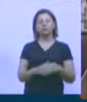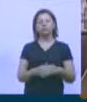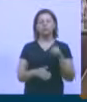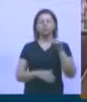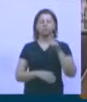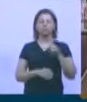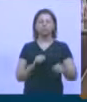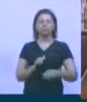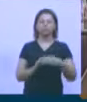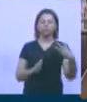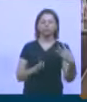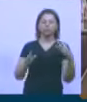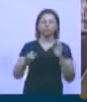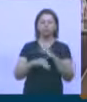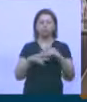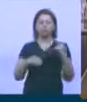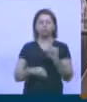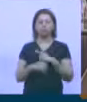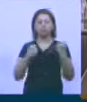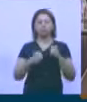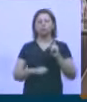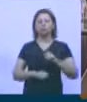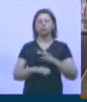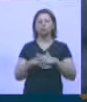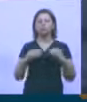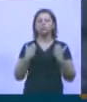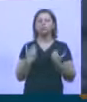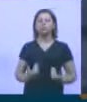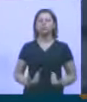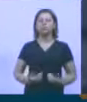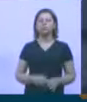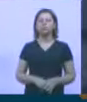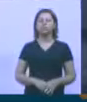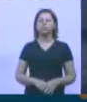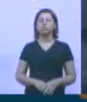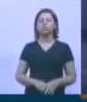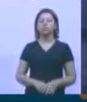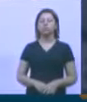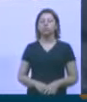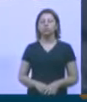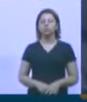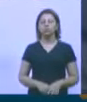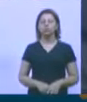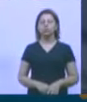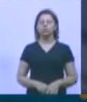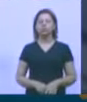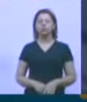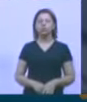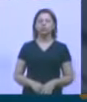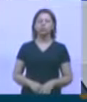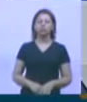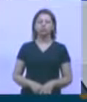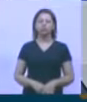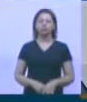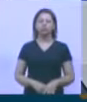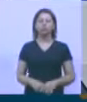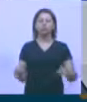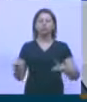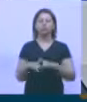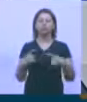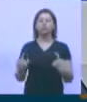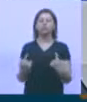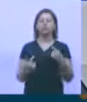da qual necessitamos é a cura física. But that is the least important healing we need. Mas